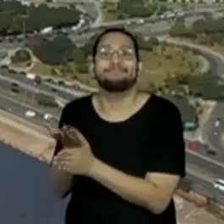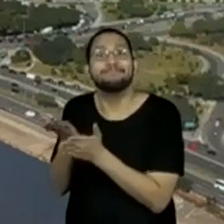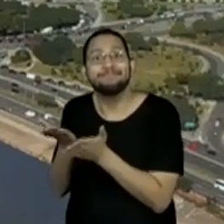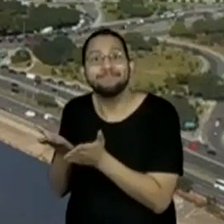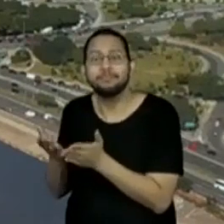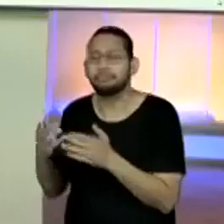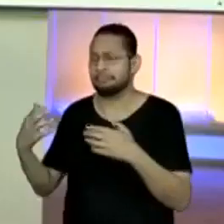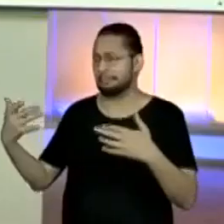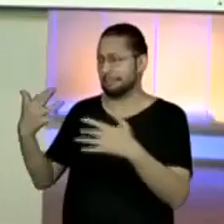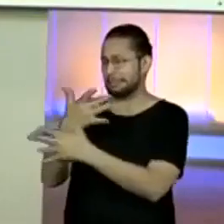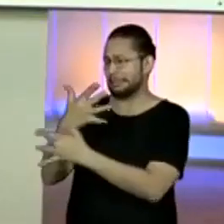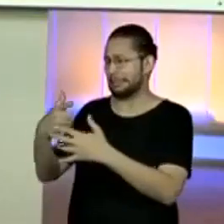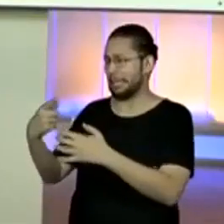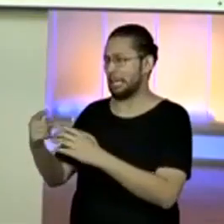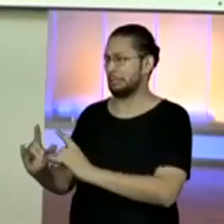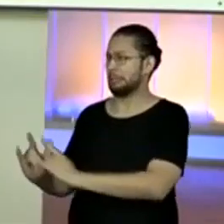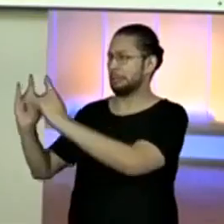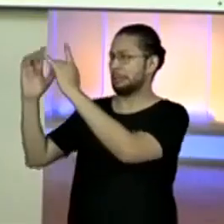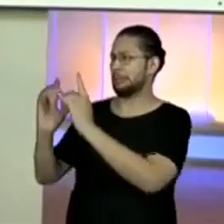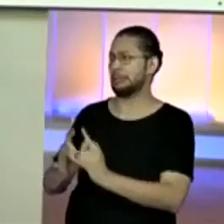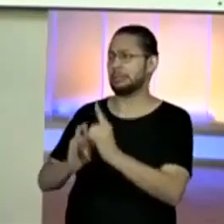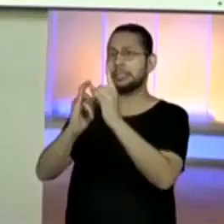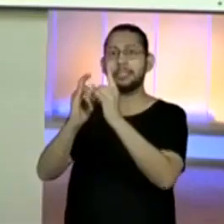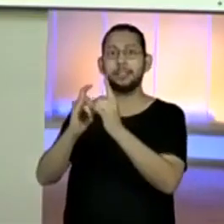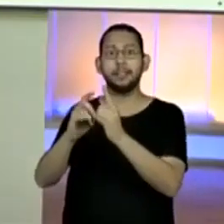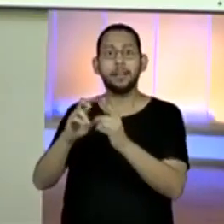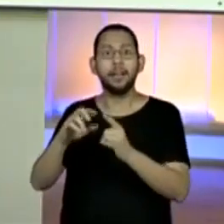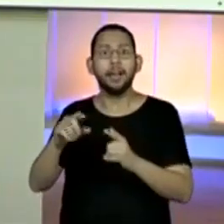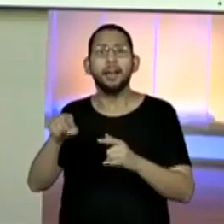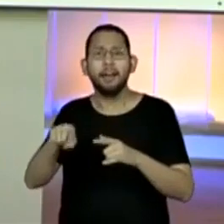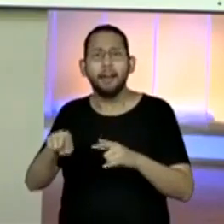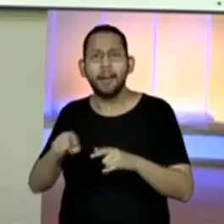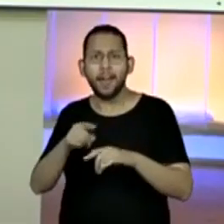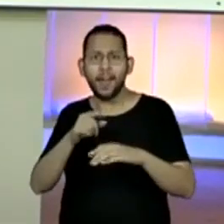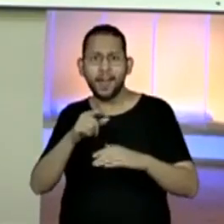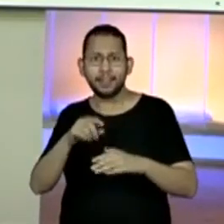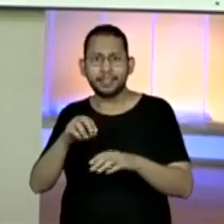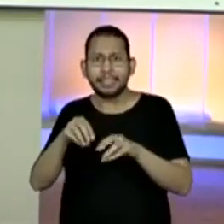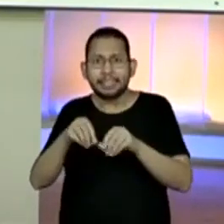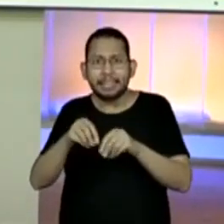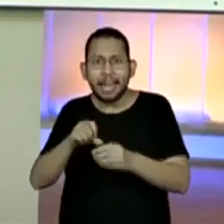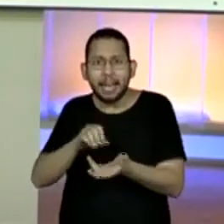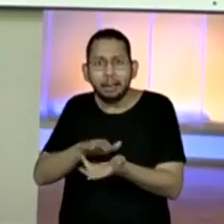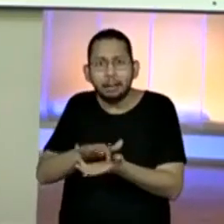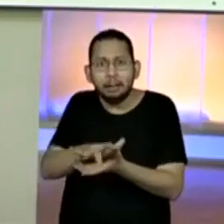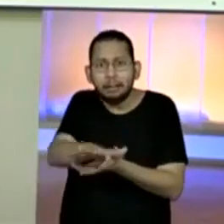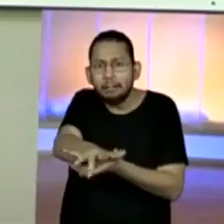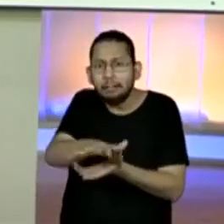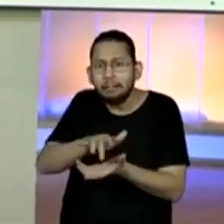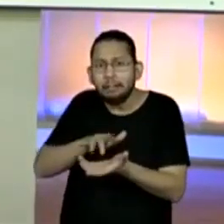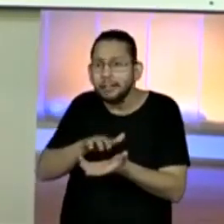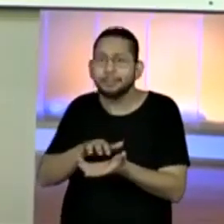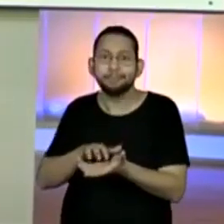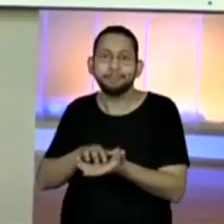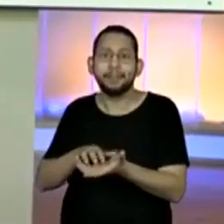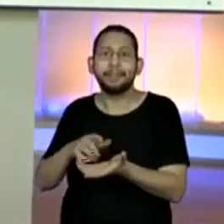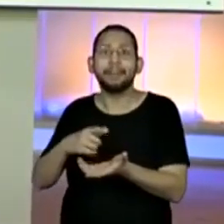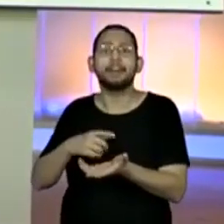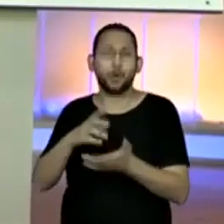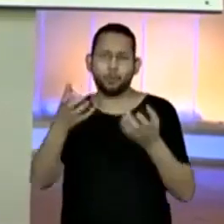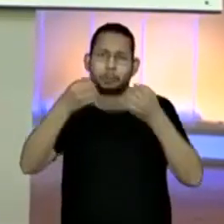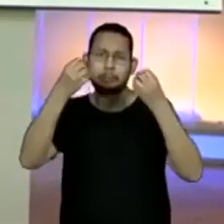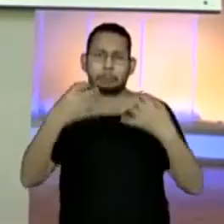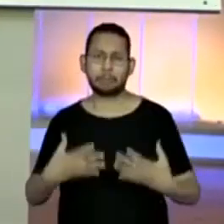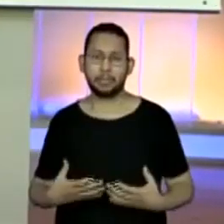grande cidade, um rio canalizado. Deixa eu falar para vocês o que é um rio canalizado, tá bom? Um rio